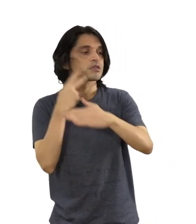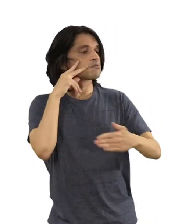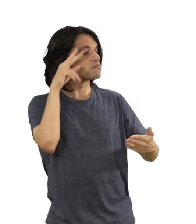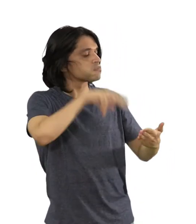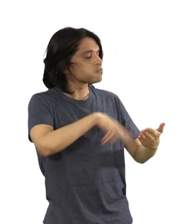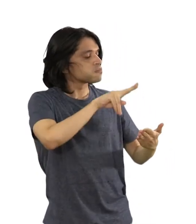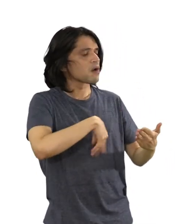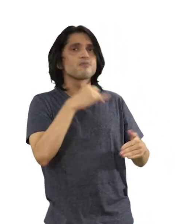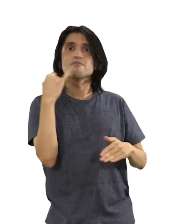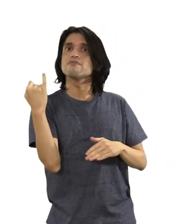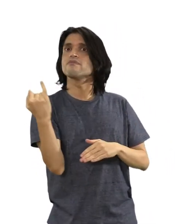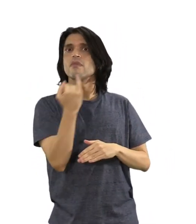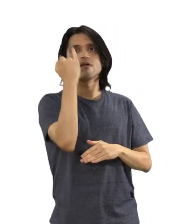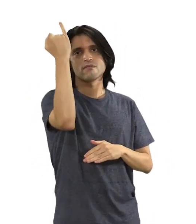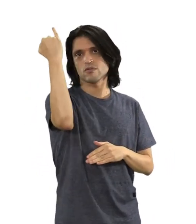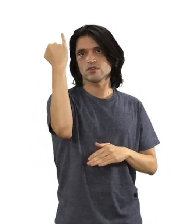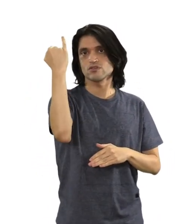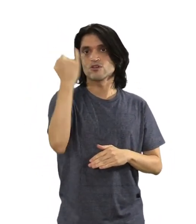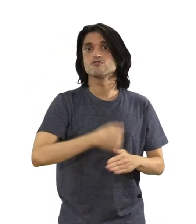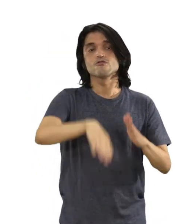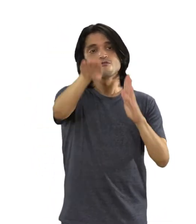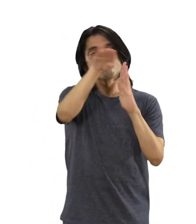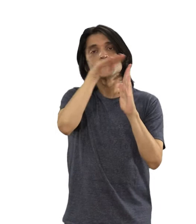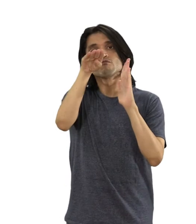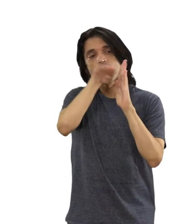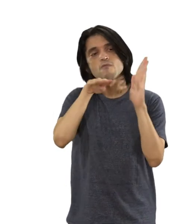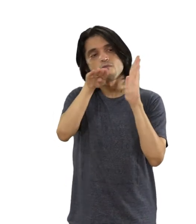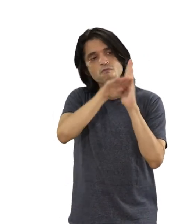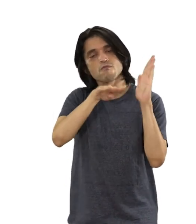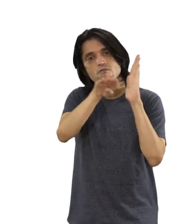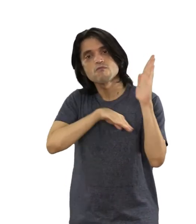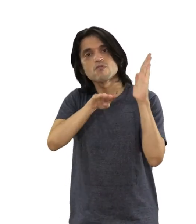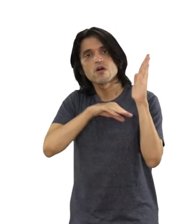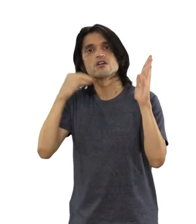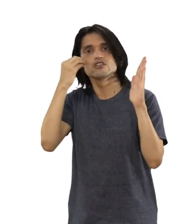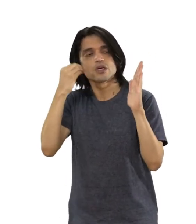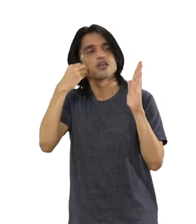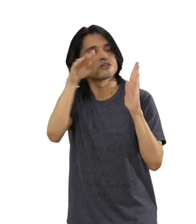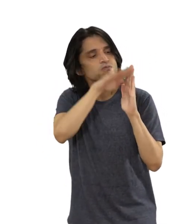Liste sua experiência da mais recente para a mais antiga.